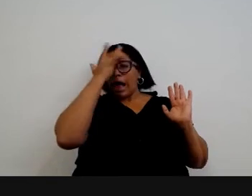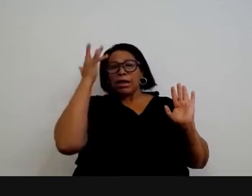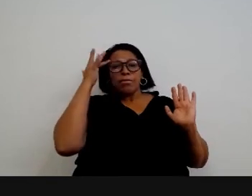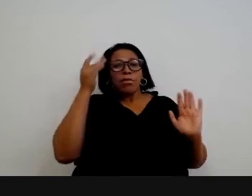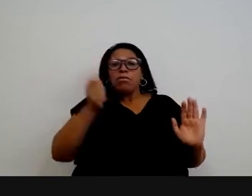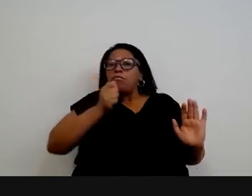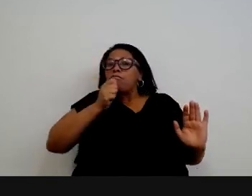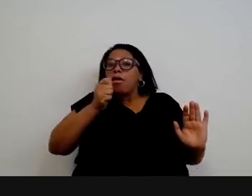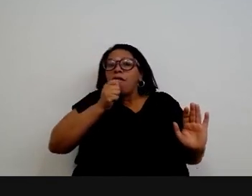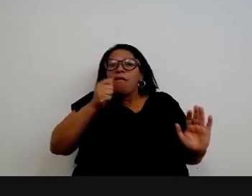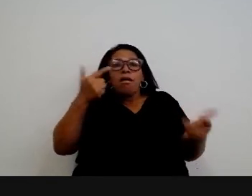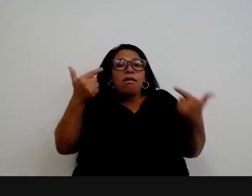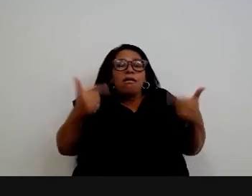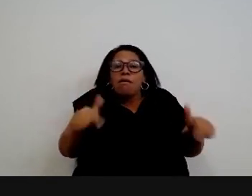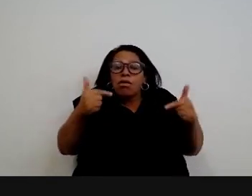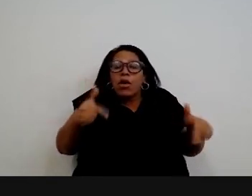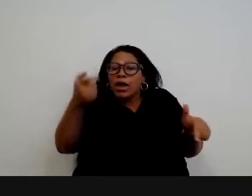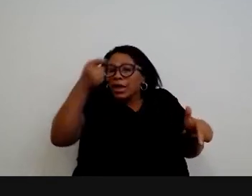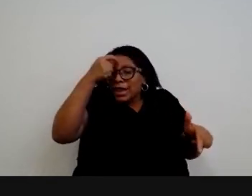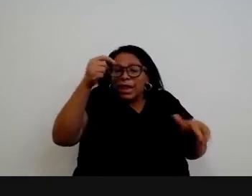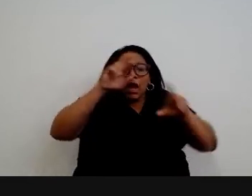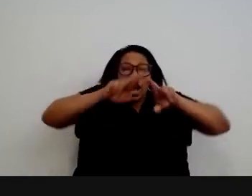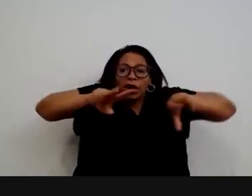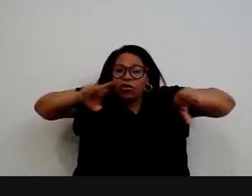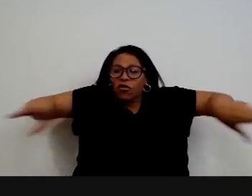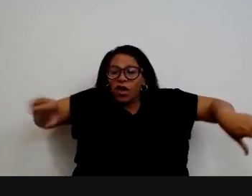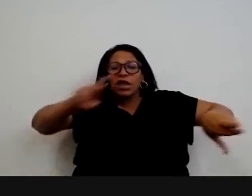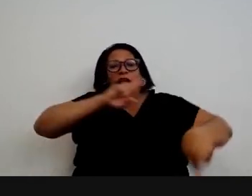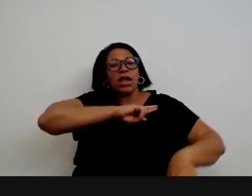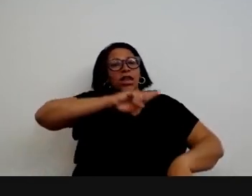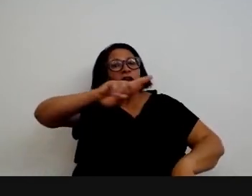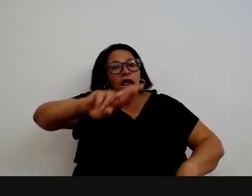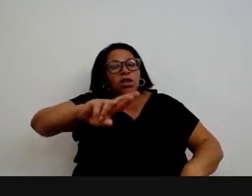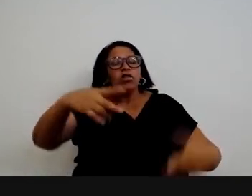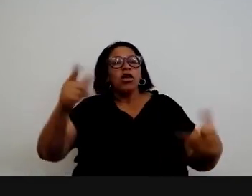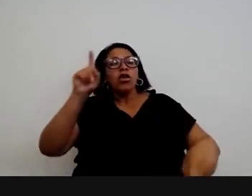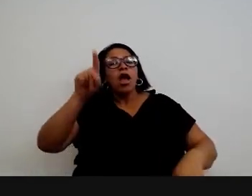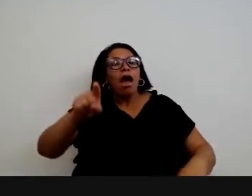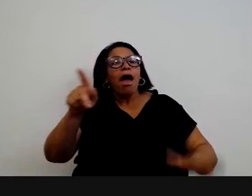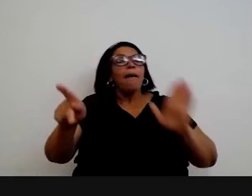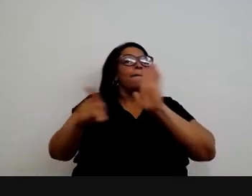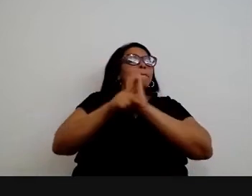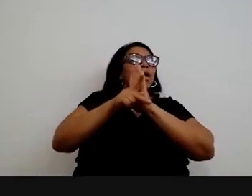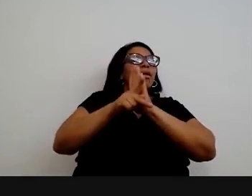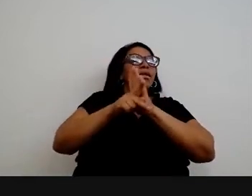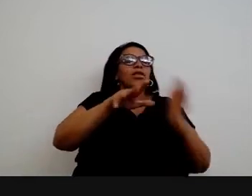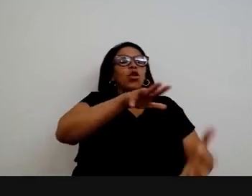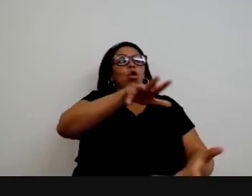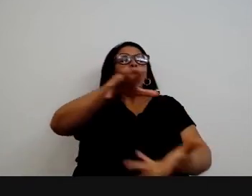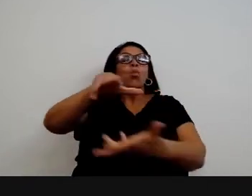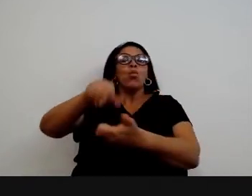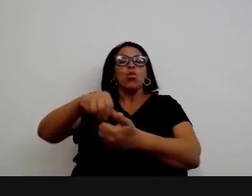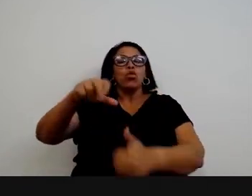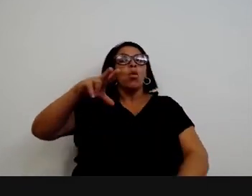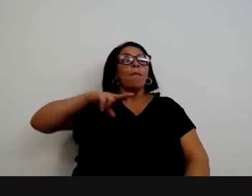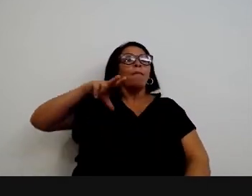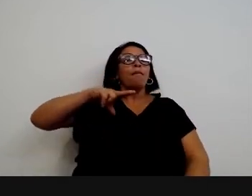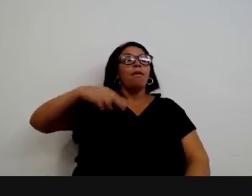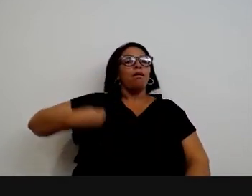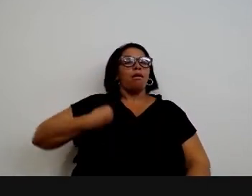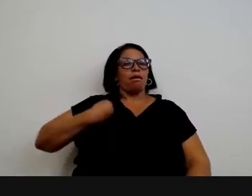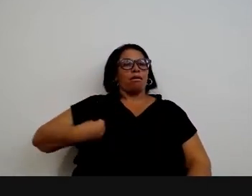pessoas ainda não conseguiram entender que a diversidade religiosa é algo que pertence ao universo íntimo das